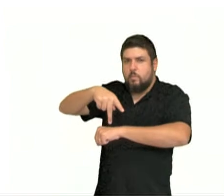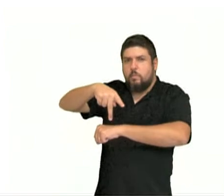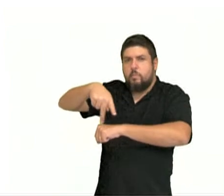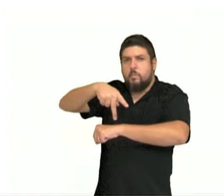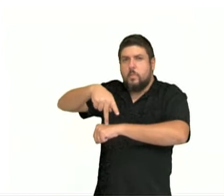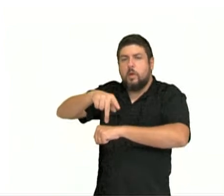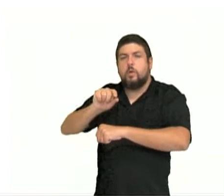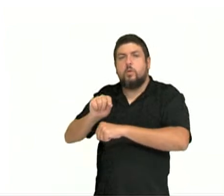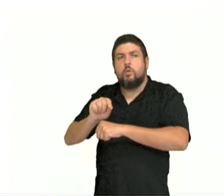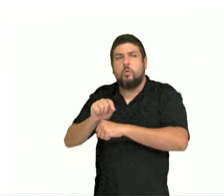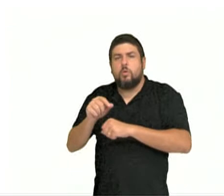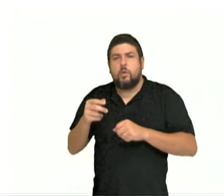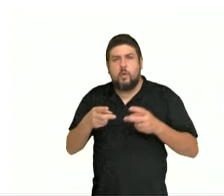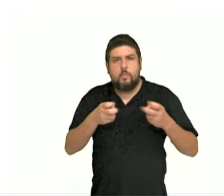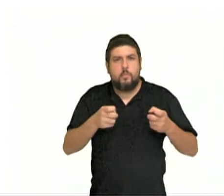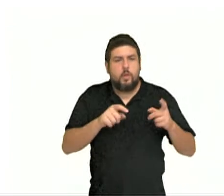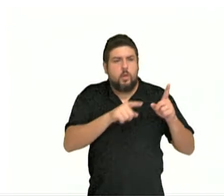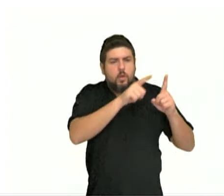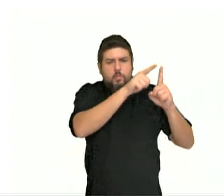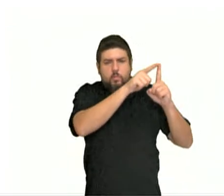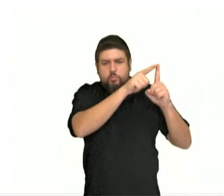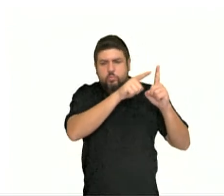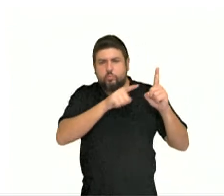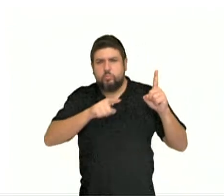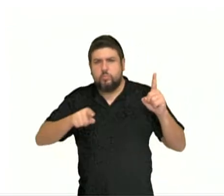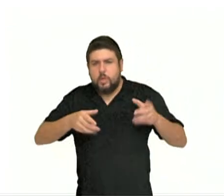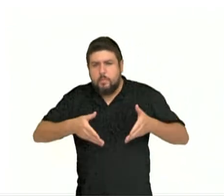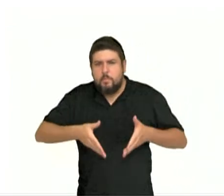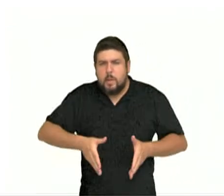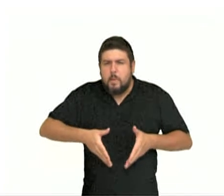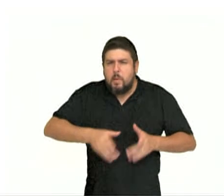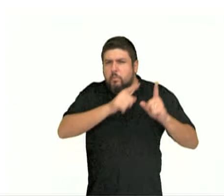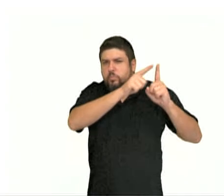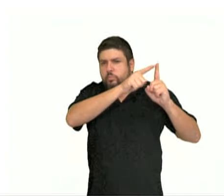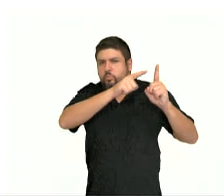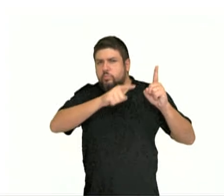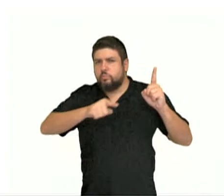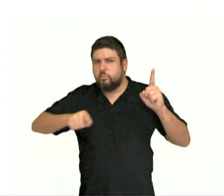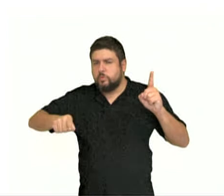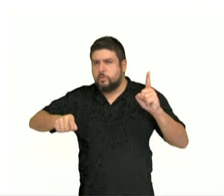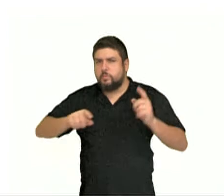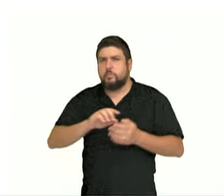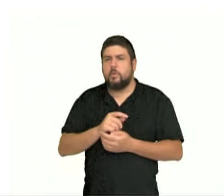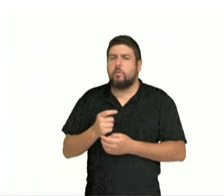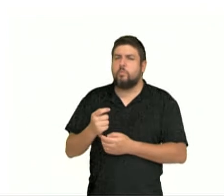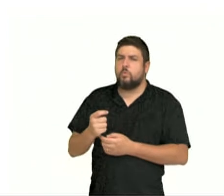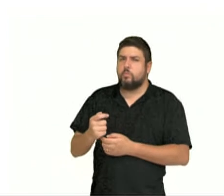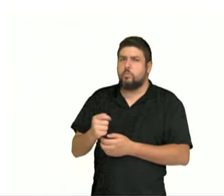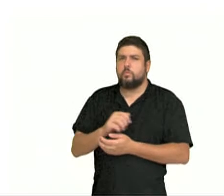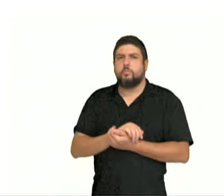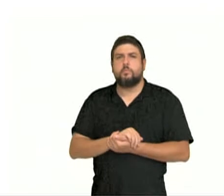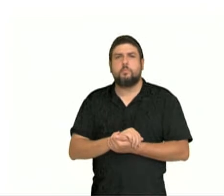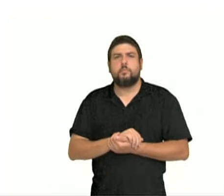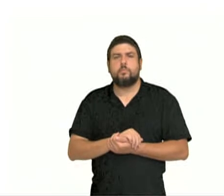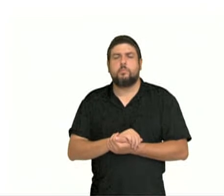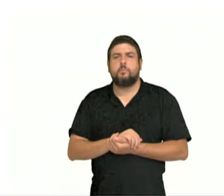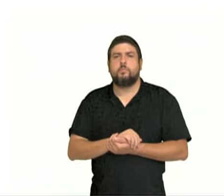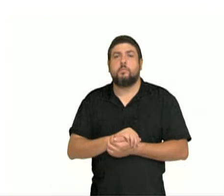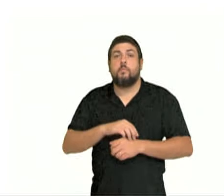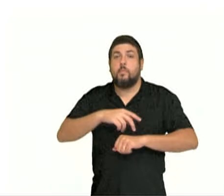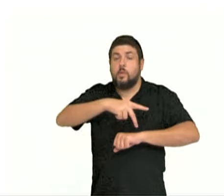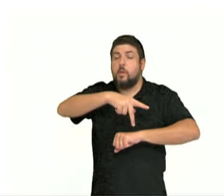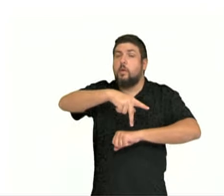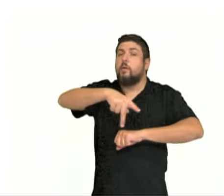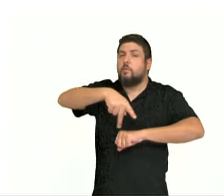tiveram uma queda da natalidade e enquanto os países sub-desenvolvidos